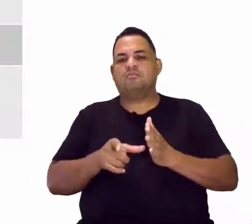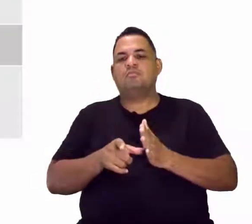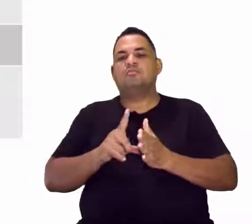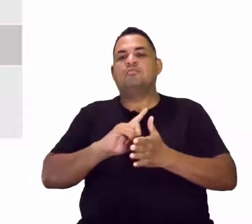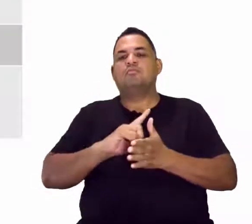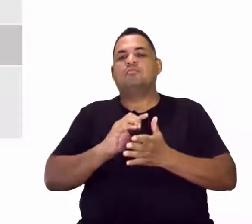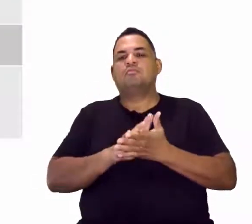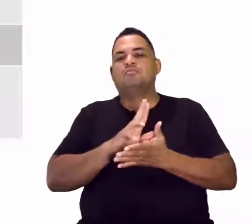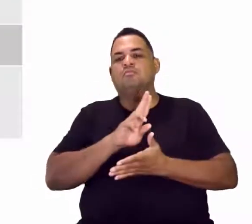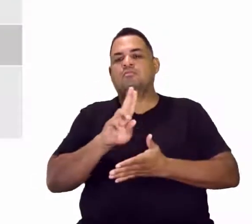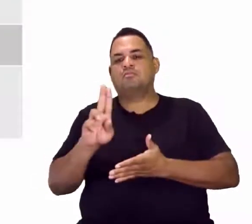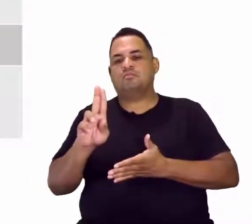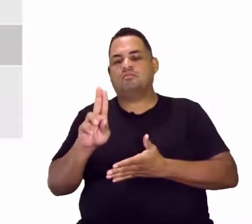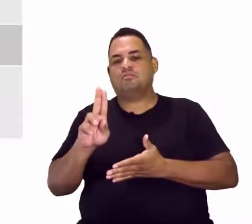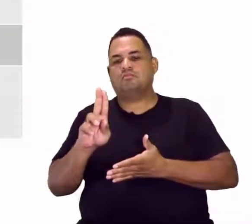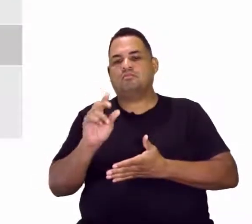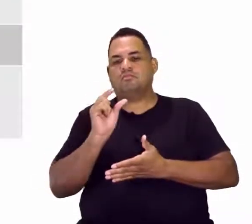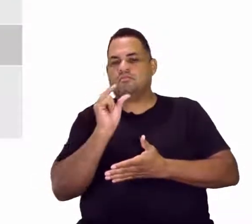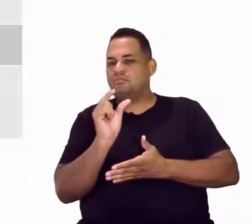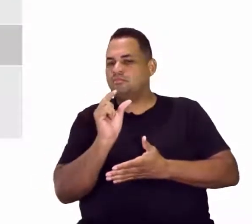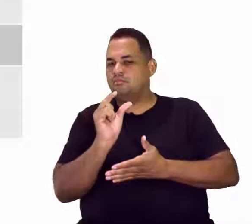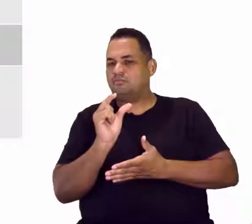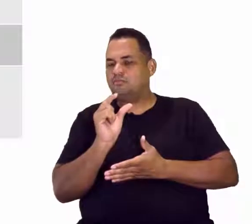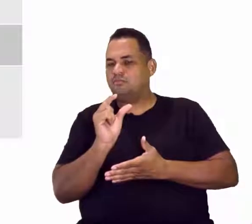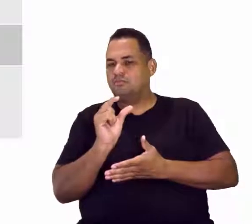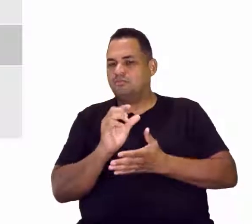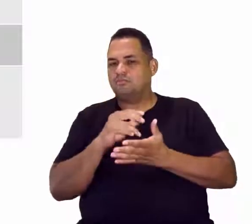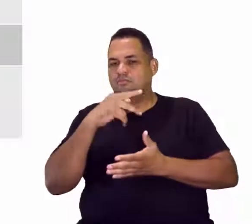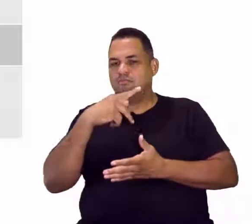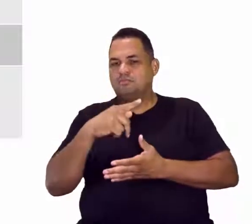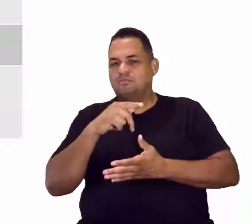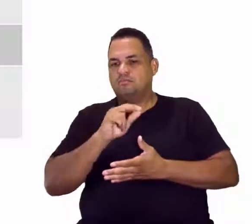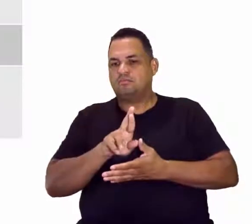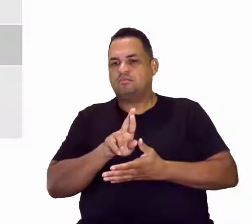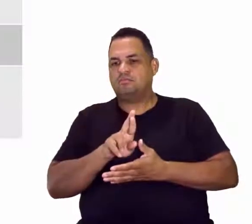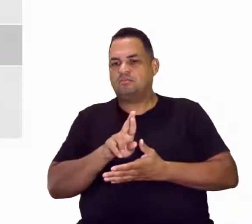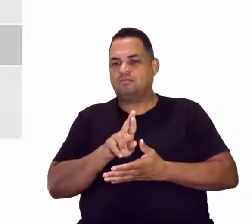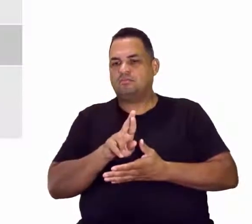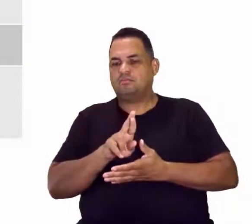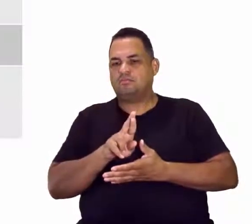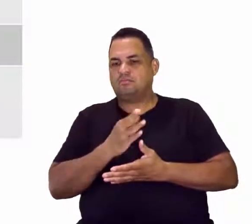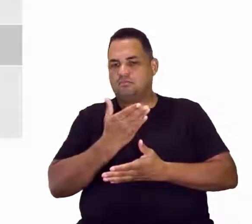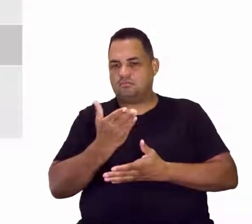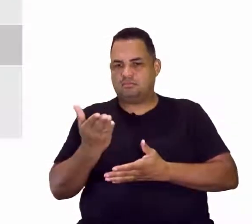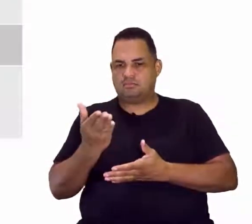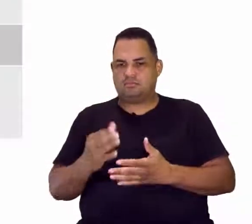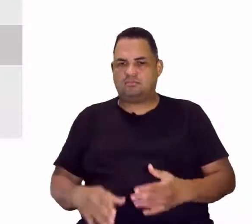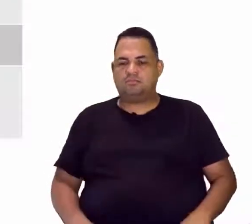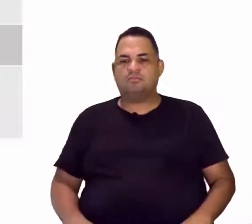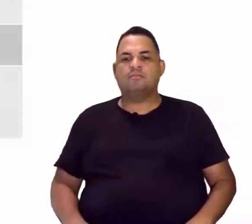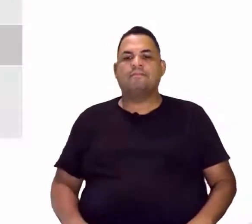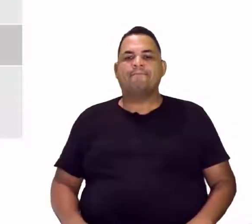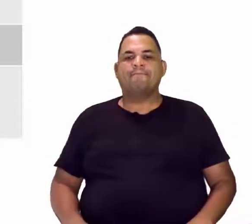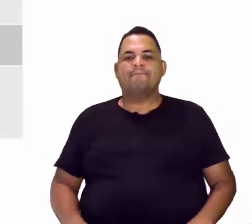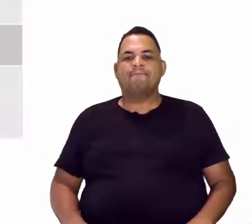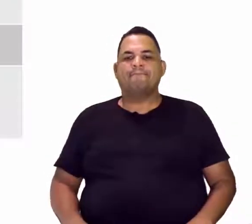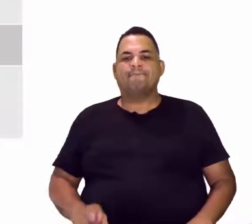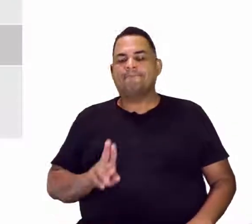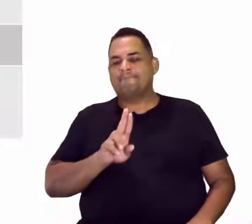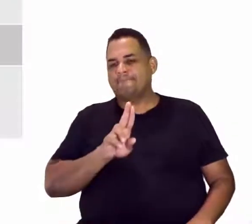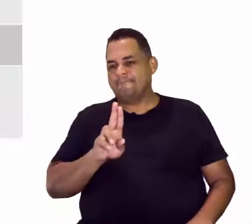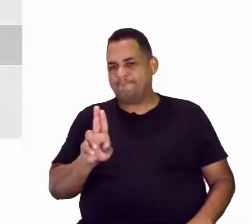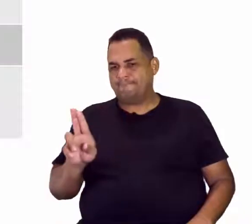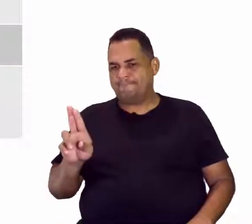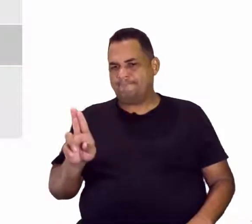átomo central, eu vou usar um prefixo per. Tá vendo aqui, ó, negrito? Per. E aí eu venho o nome do